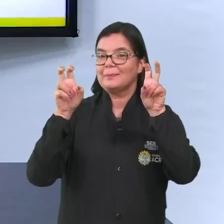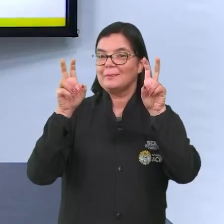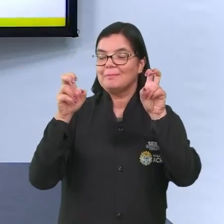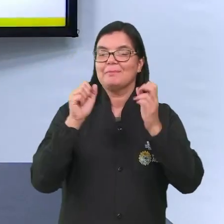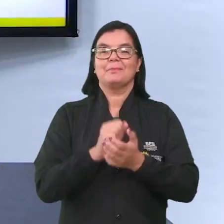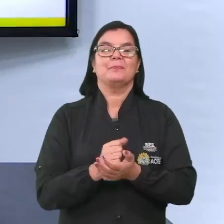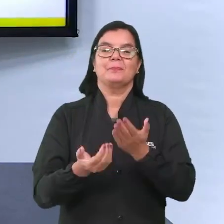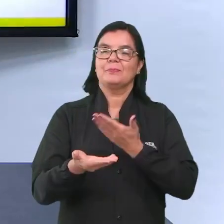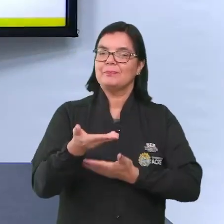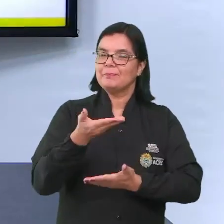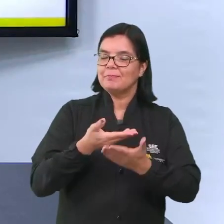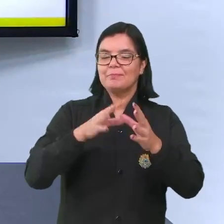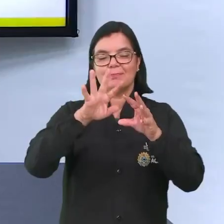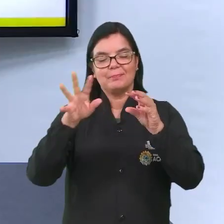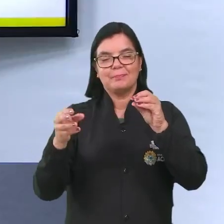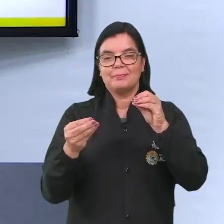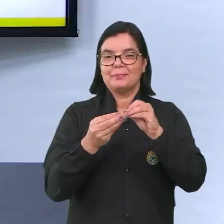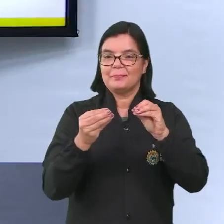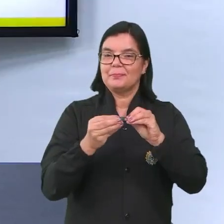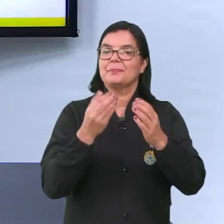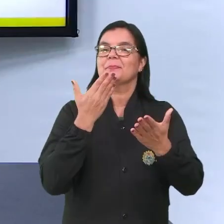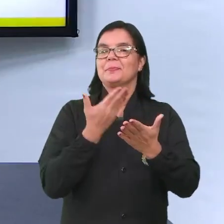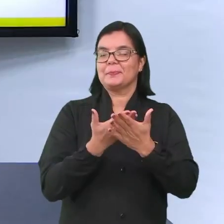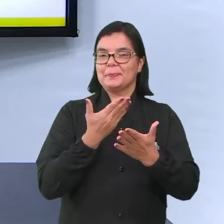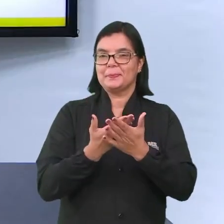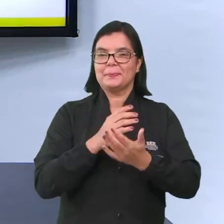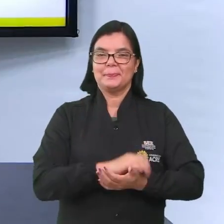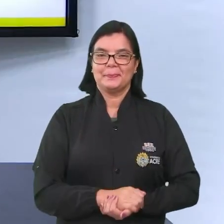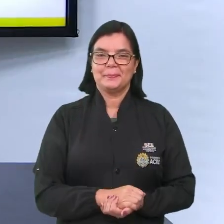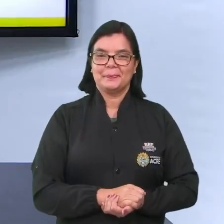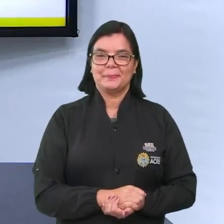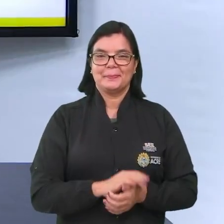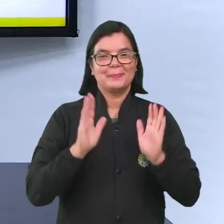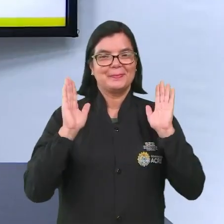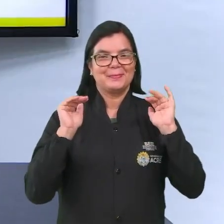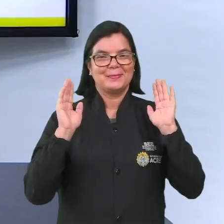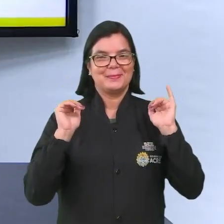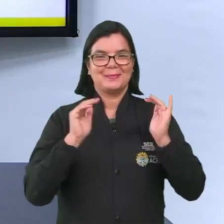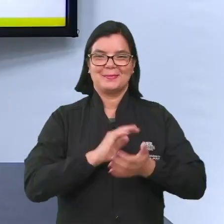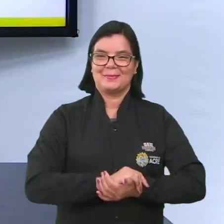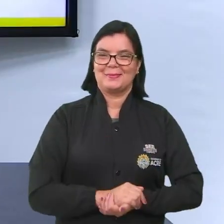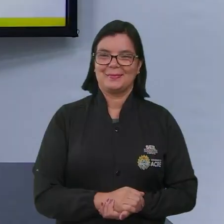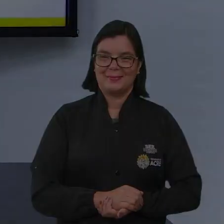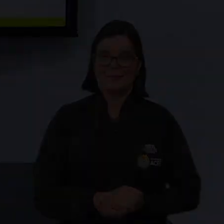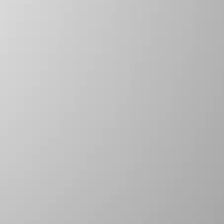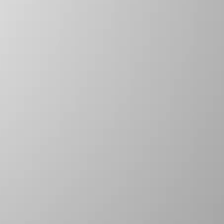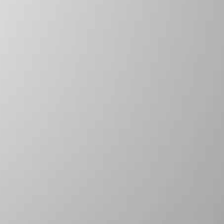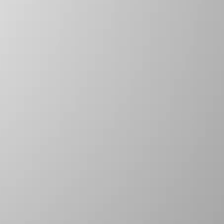relacionados, que complementam o que a gente traz aqui nas nossas aulas, tá? Tchau, tchau. Até logo.